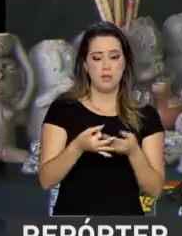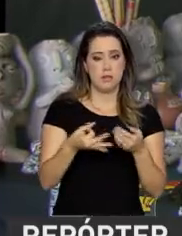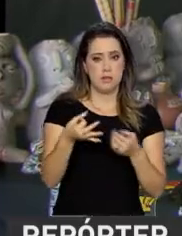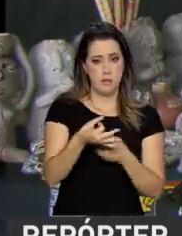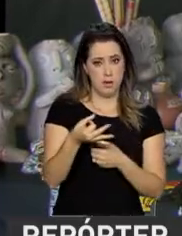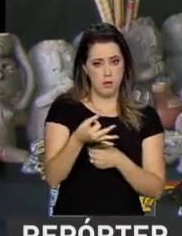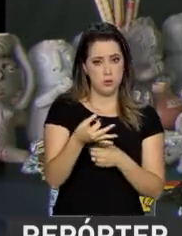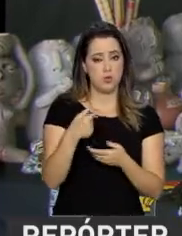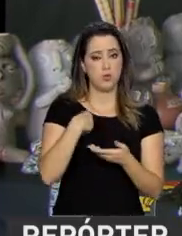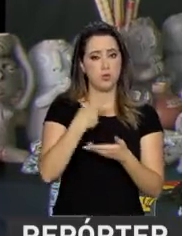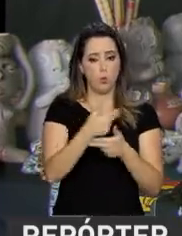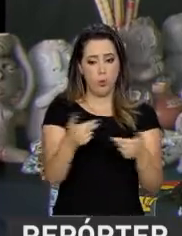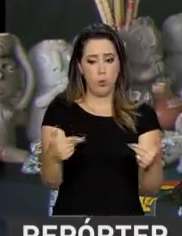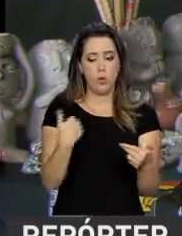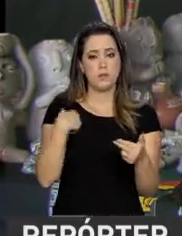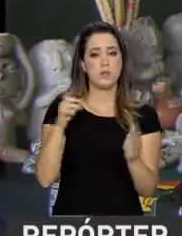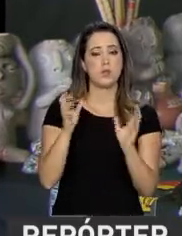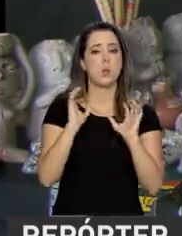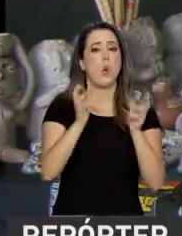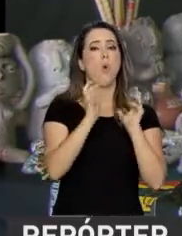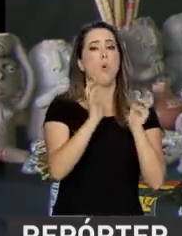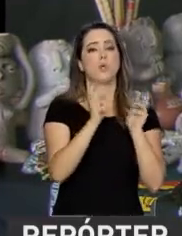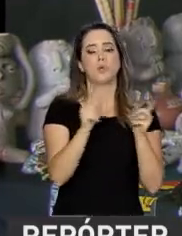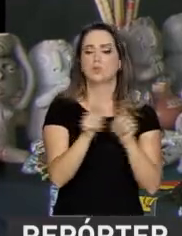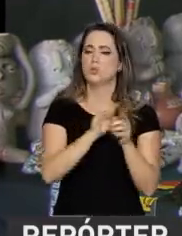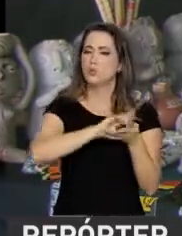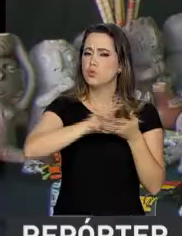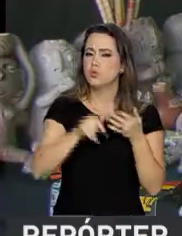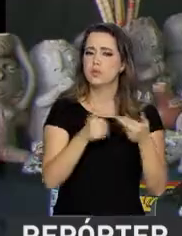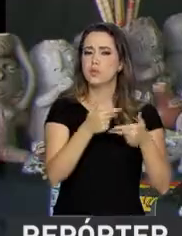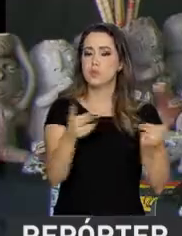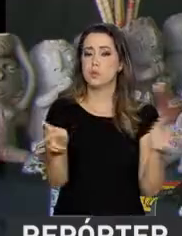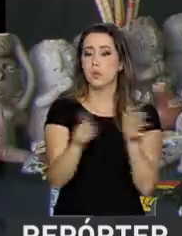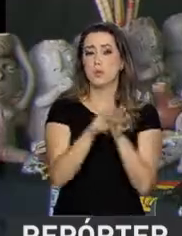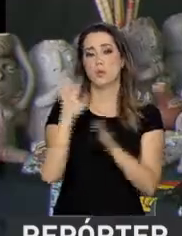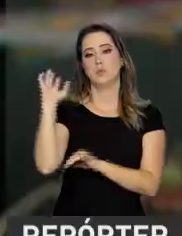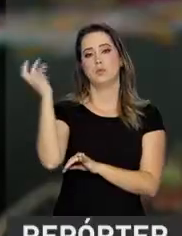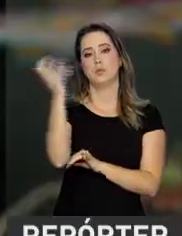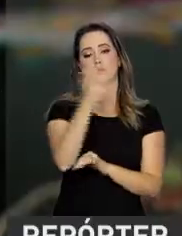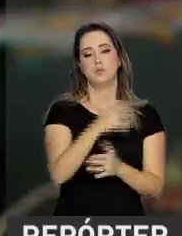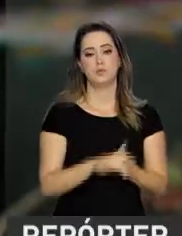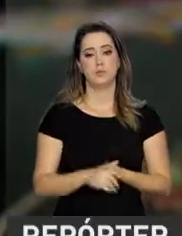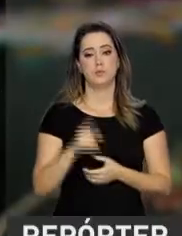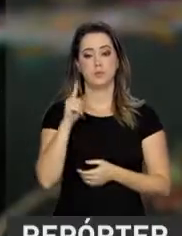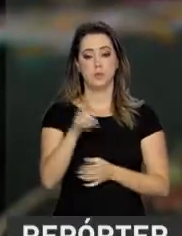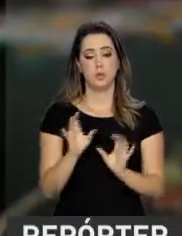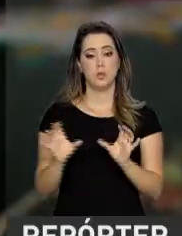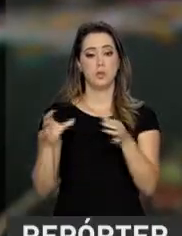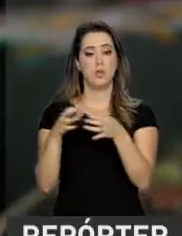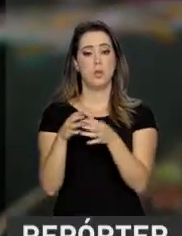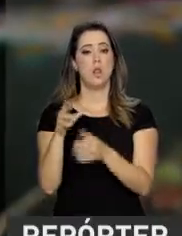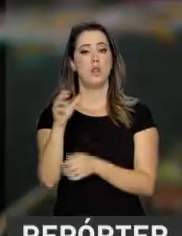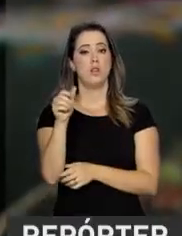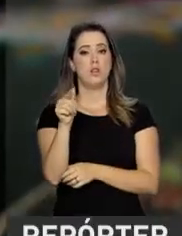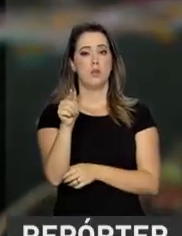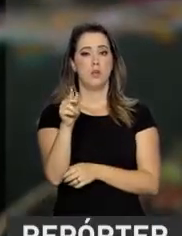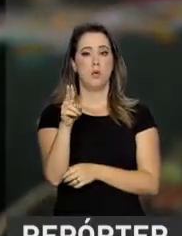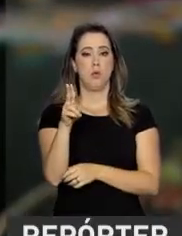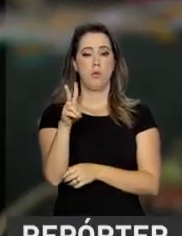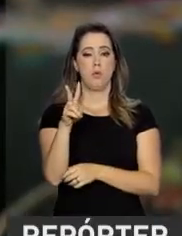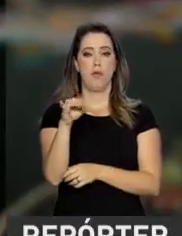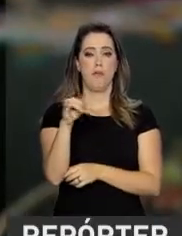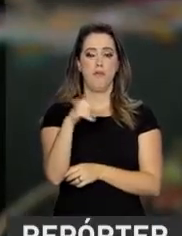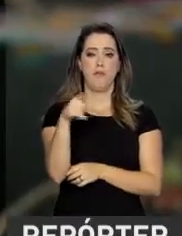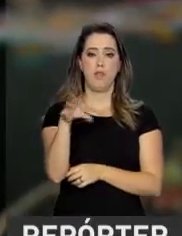palhares coco enfim tudo o que a natureza nos dá né ela é da etnia gavião comunidade